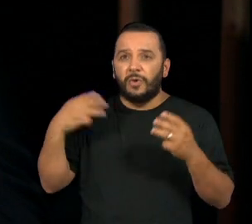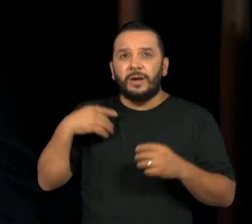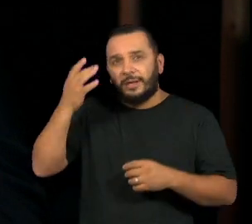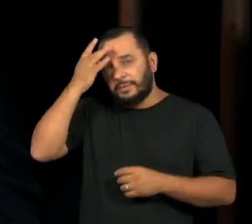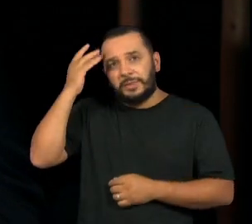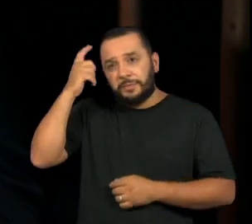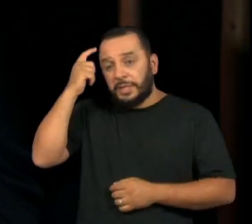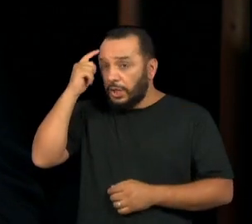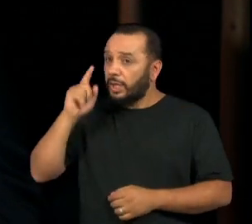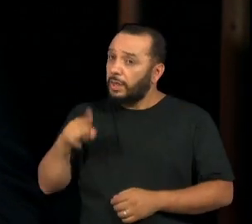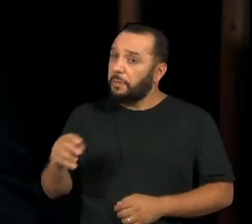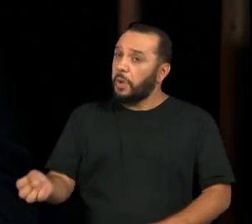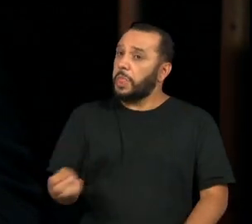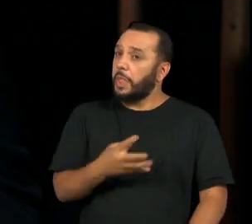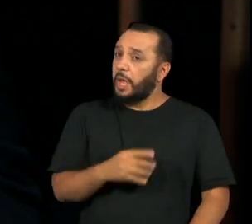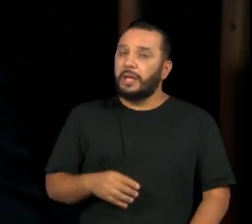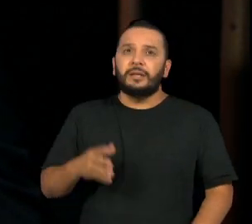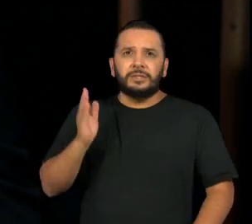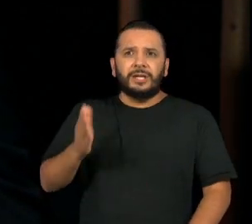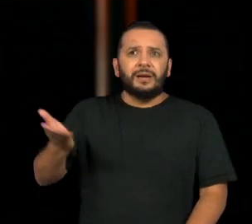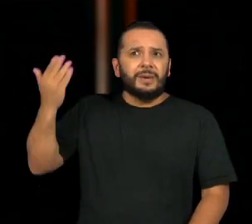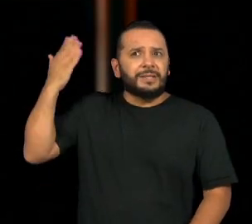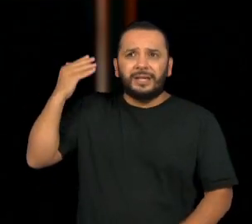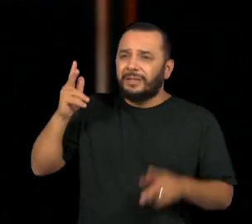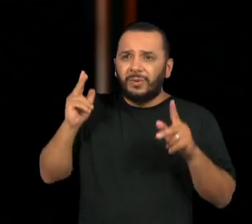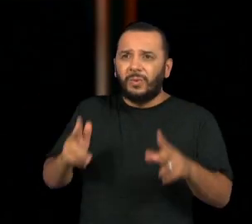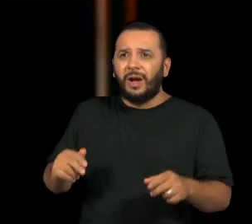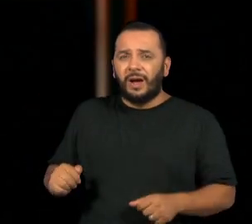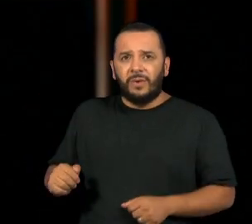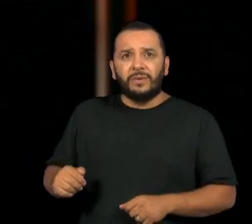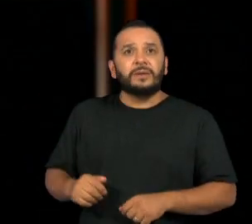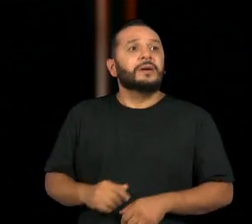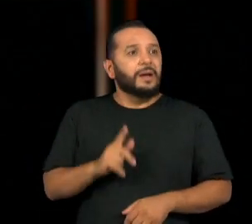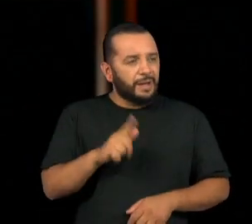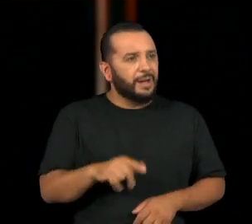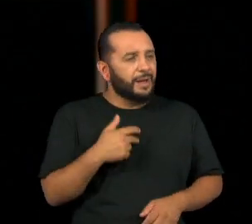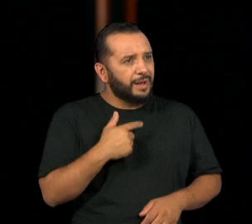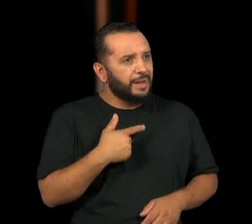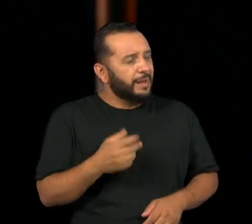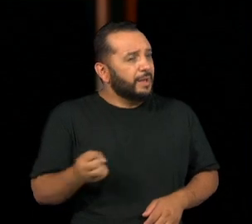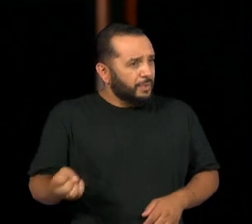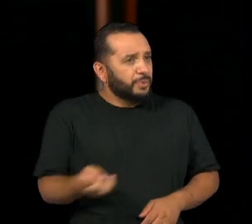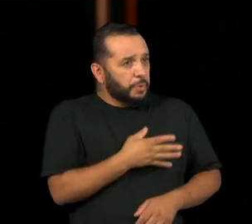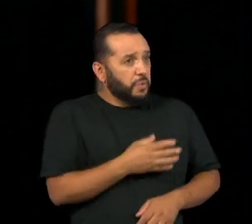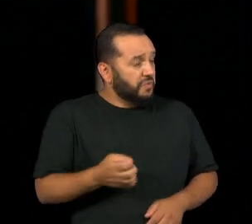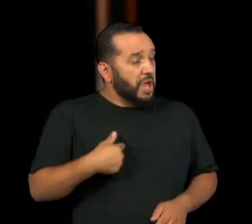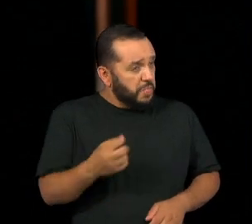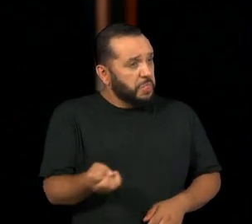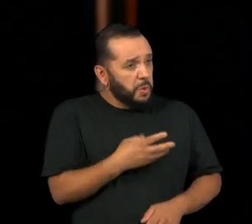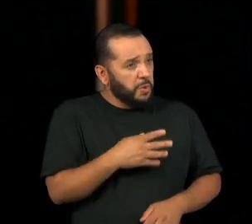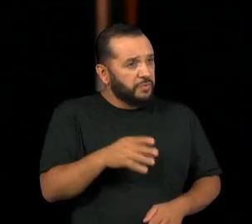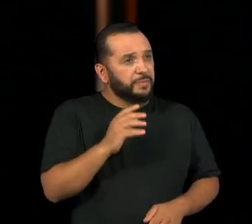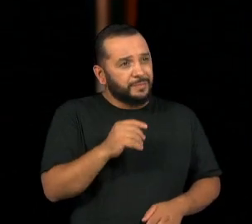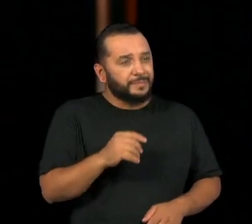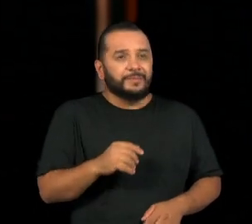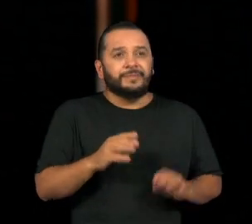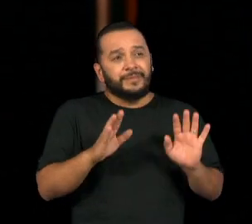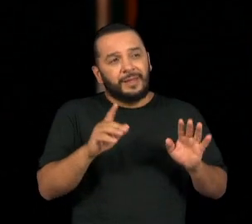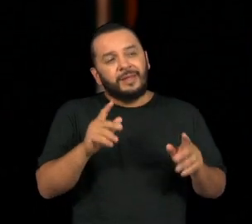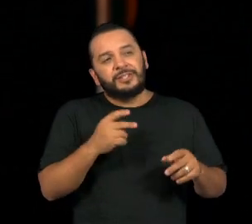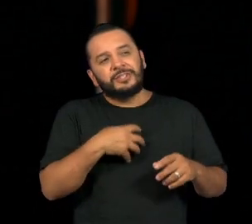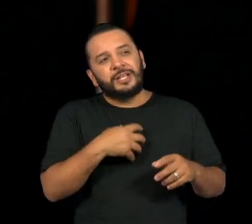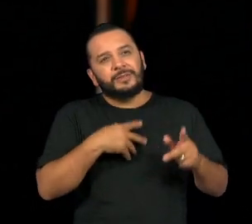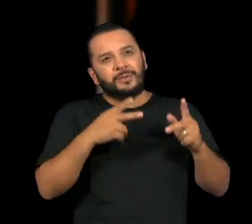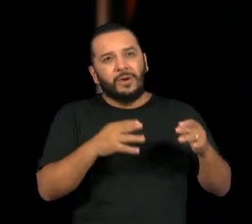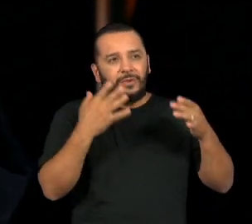acham que é super moderno, mas a gente fazia a mesma coisa. É muito atual, né? É muito atual. E é uma coisa teatral para